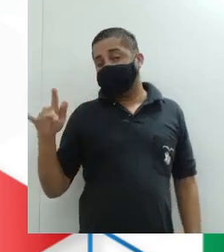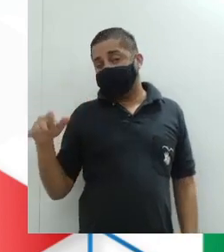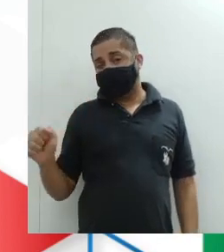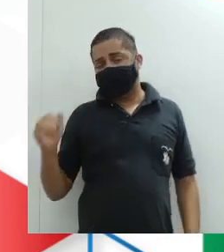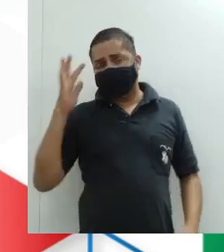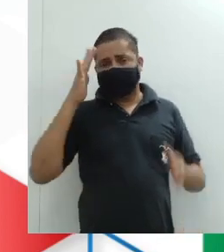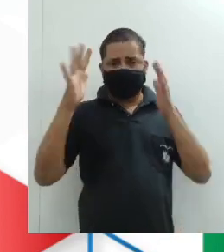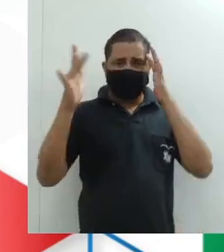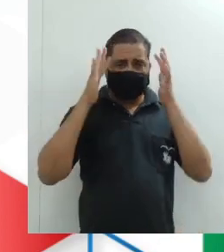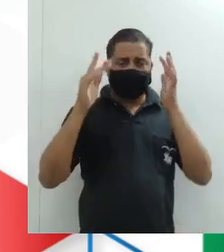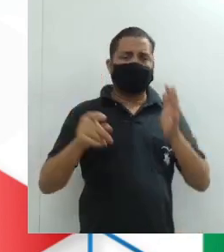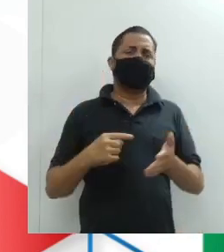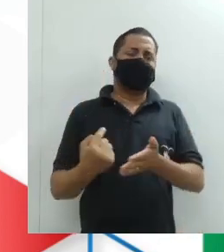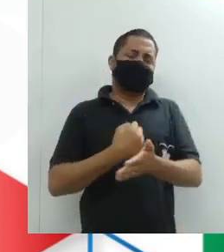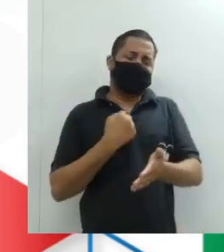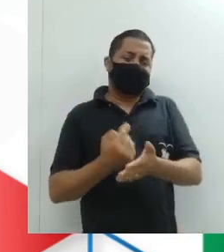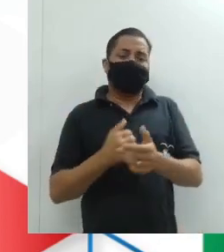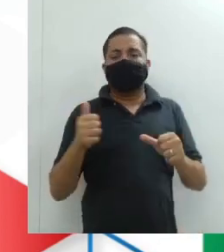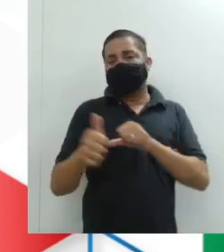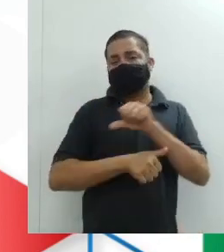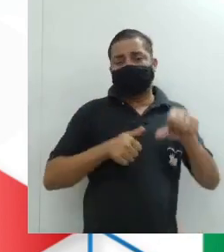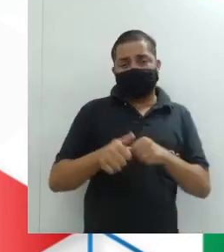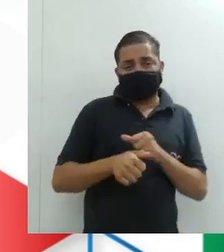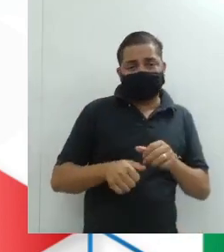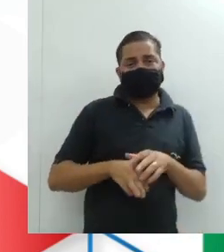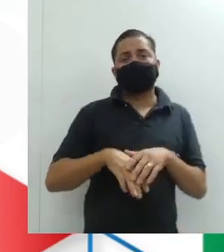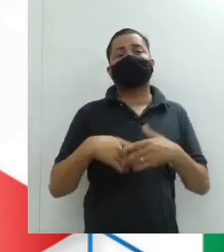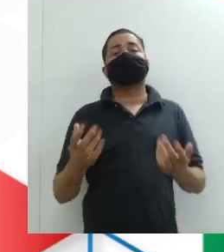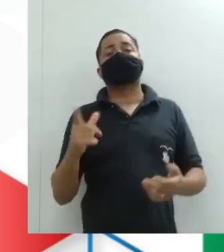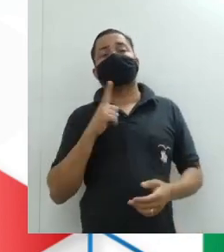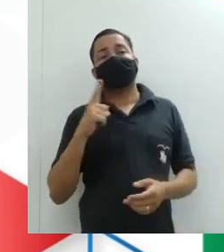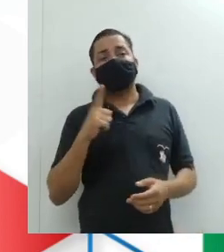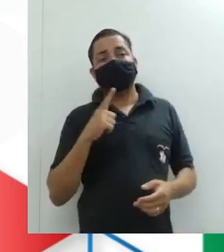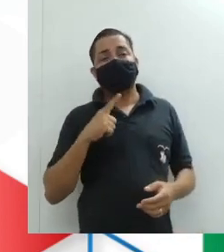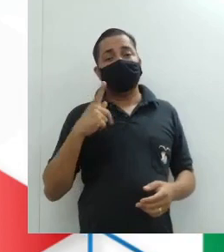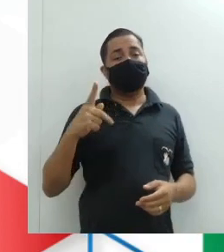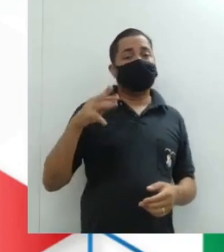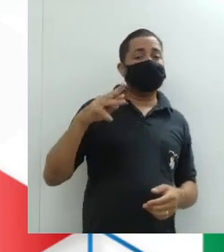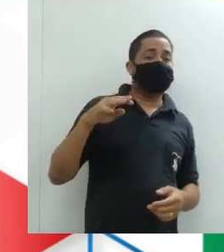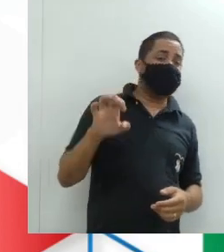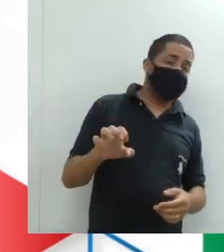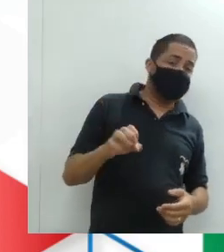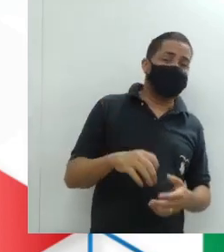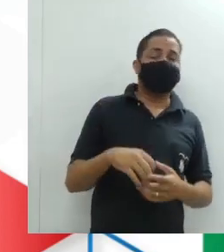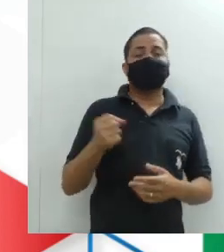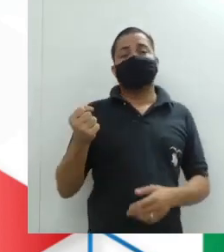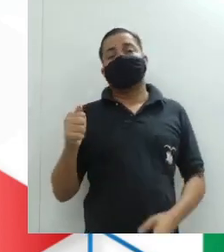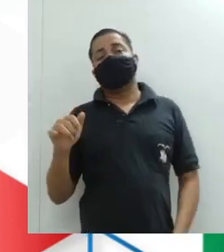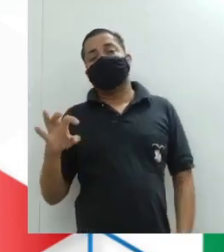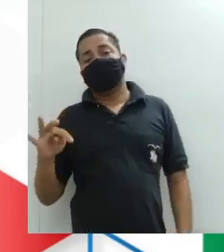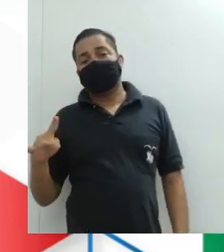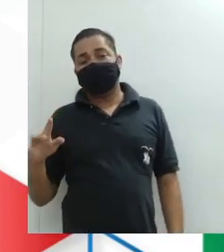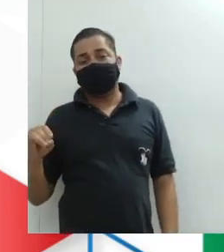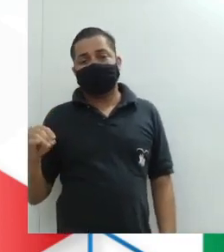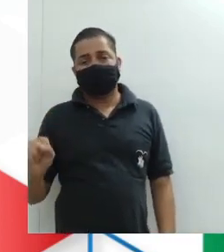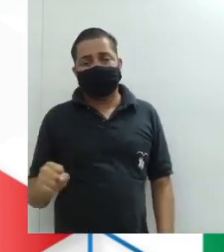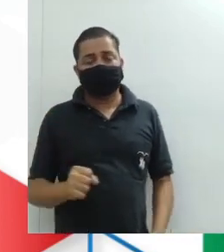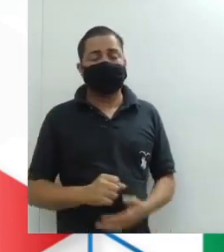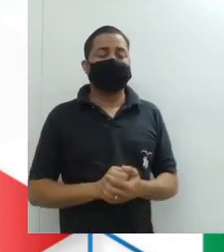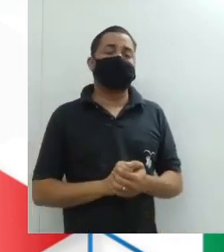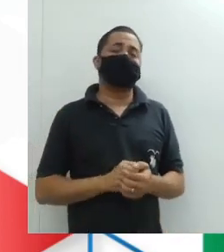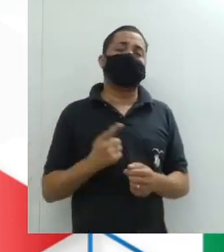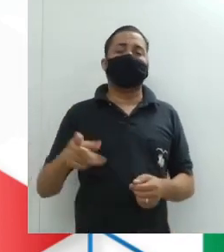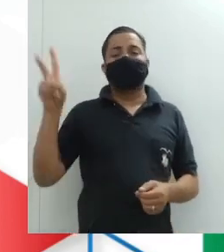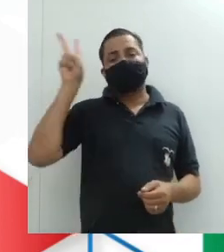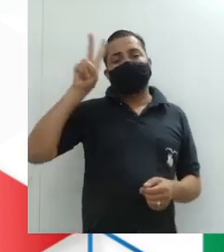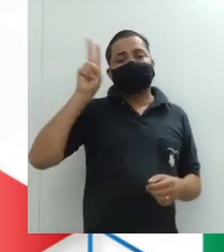o questionar-se, mudou. É por isso que nós temos pré-socráticos e socráticos. Então, Sócrates,